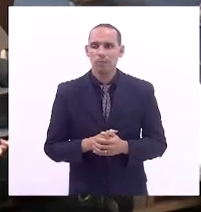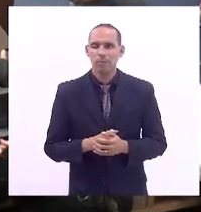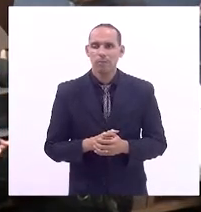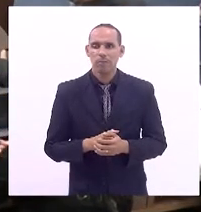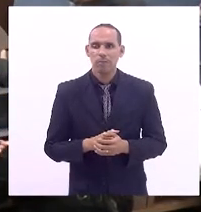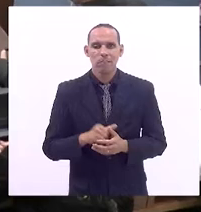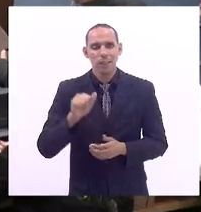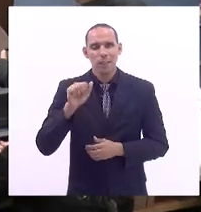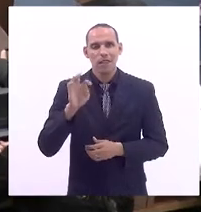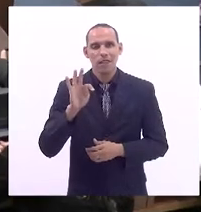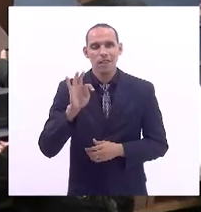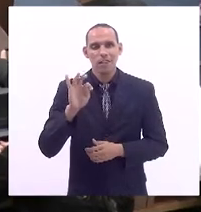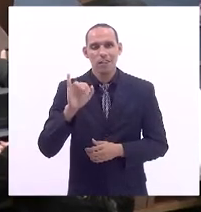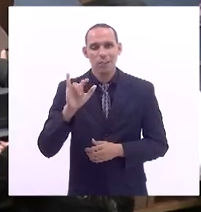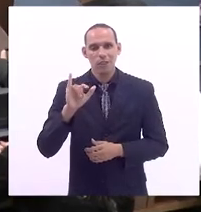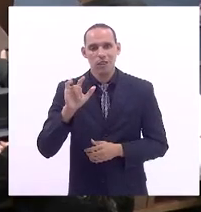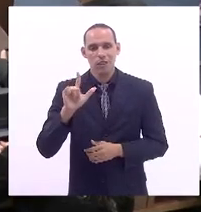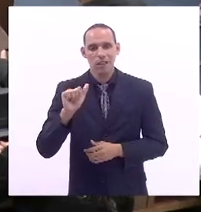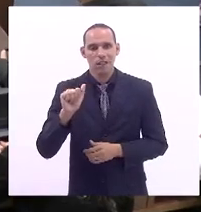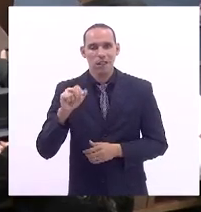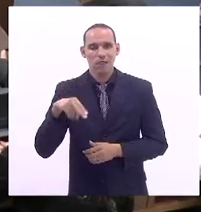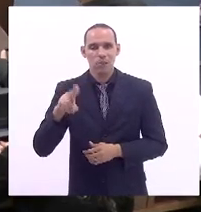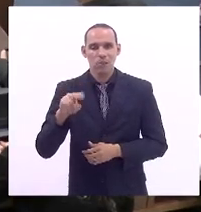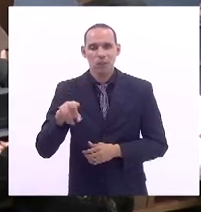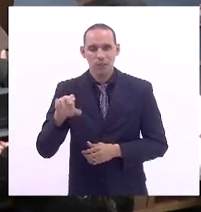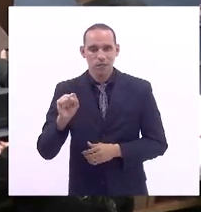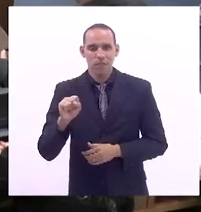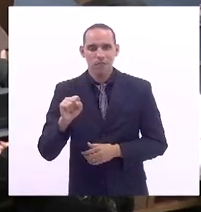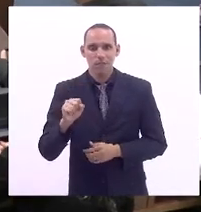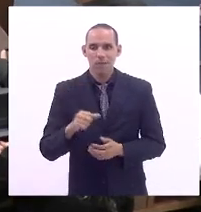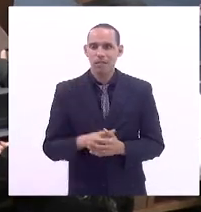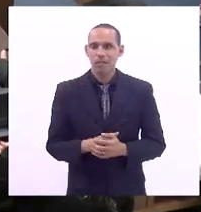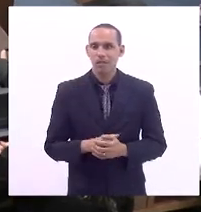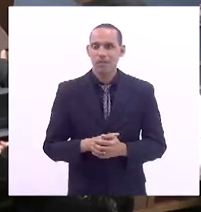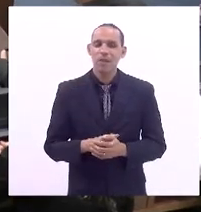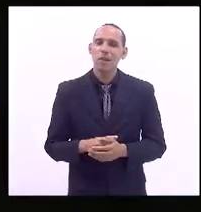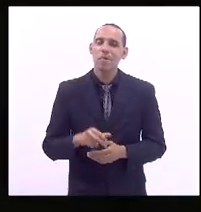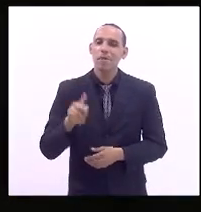Átila Nunes na parada Deputado brigadeiro presente